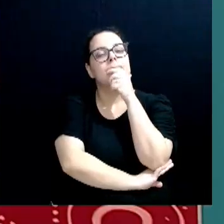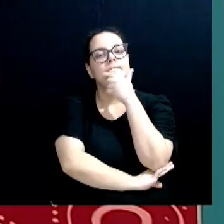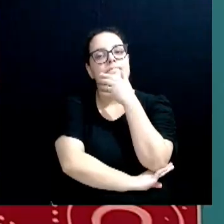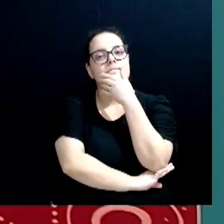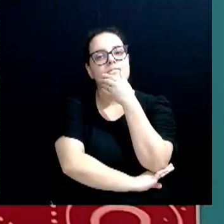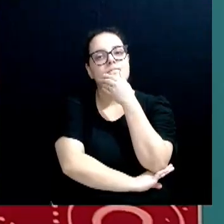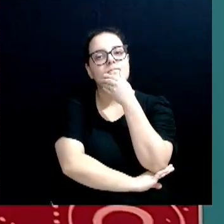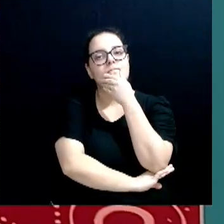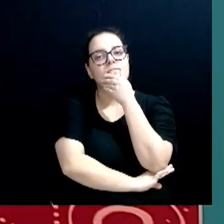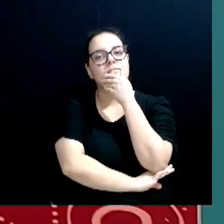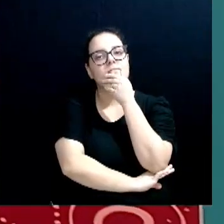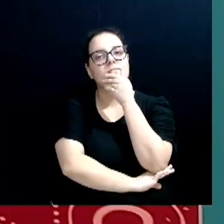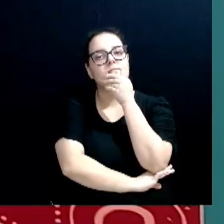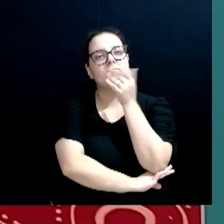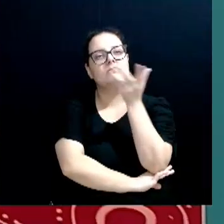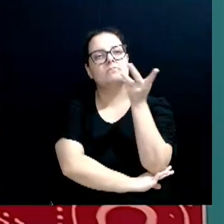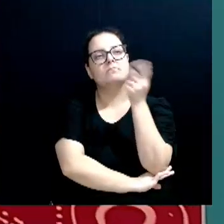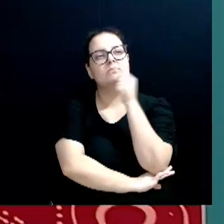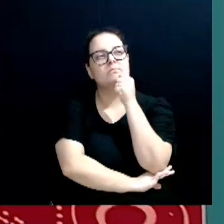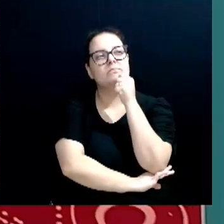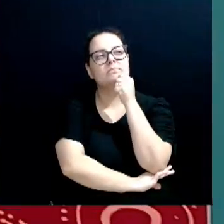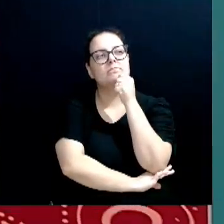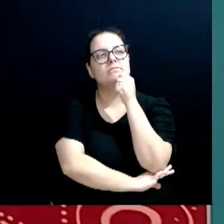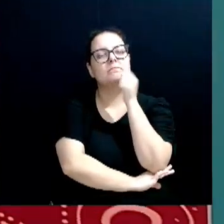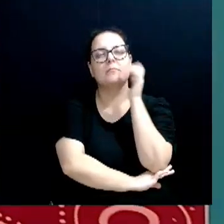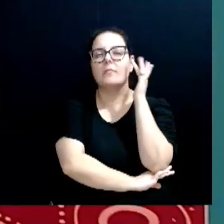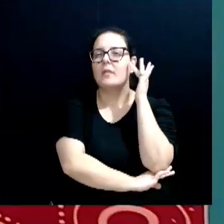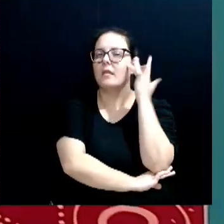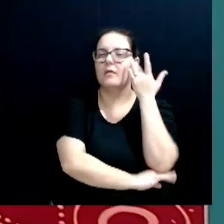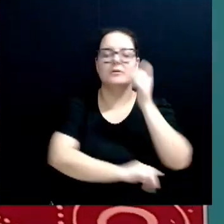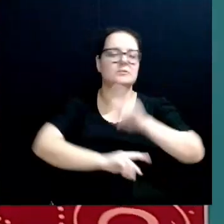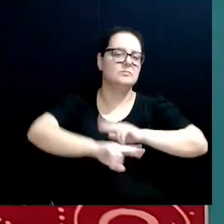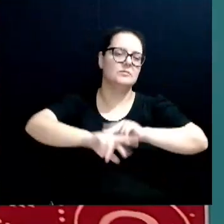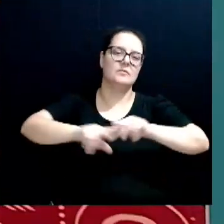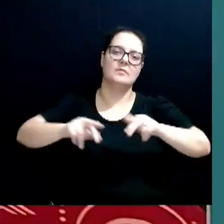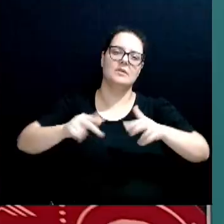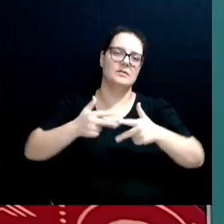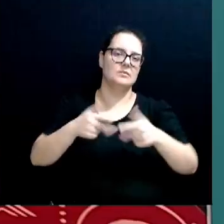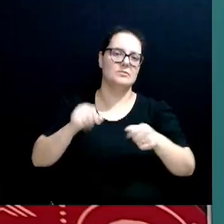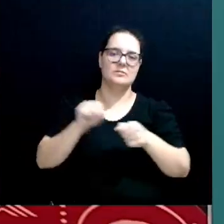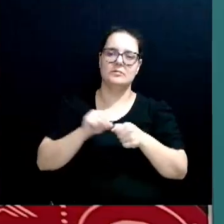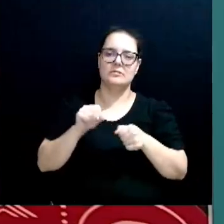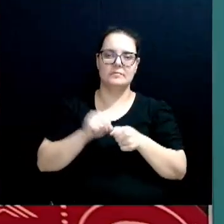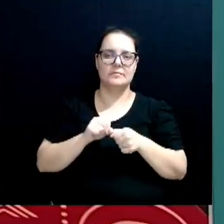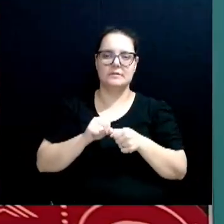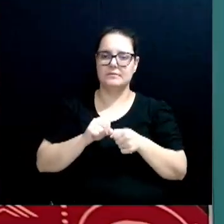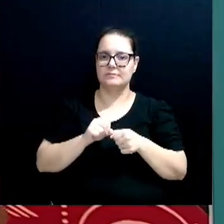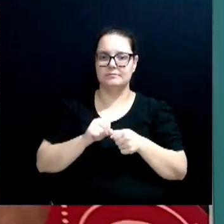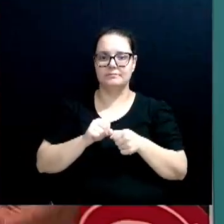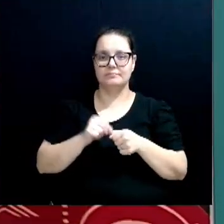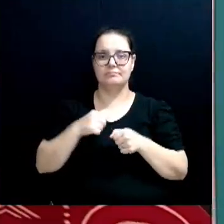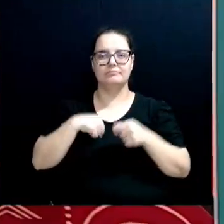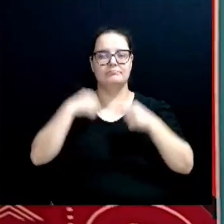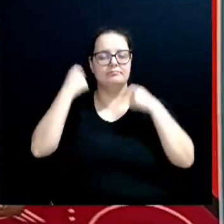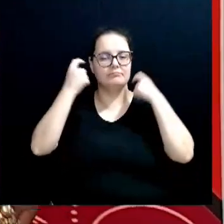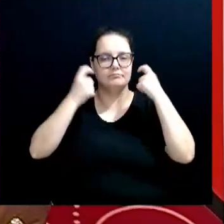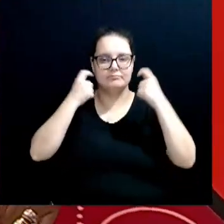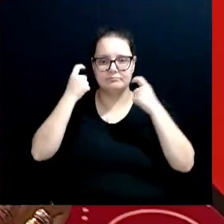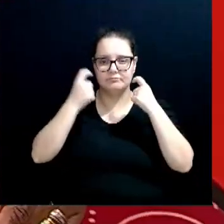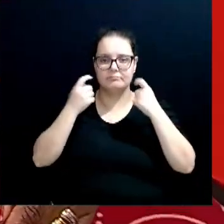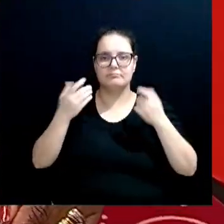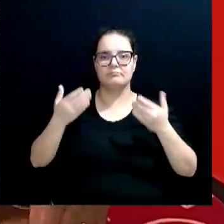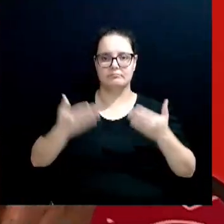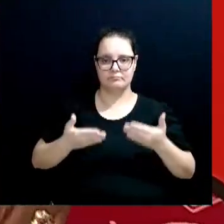Eu ainda acho que nós temos muita coisa a fazer. Eu me preocupo, hoje eu estou